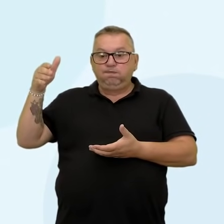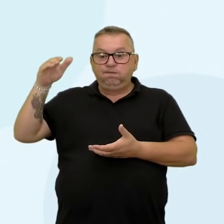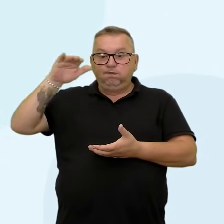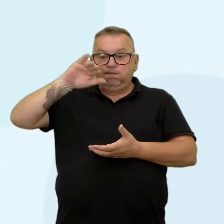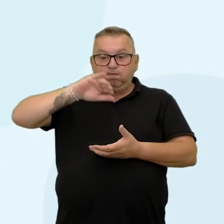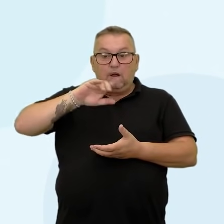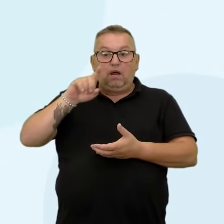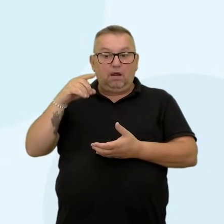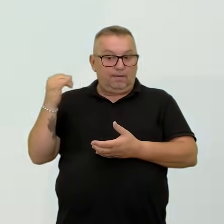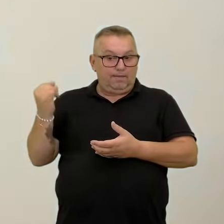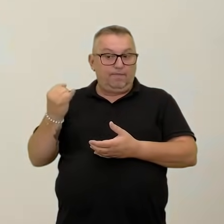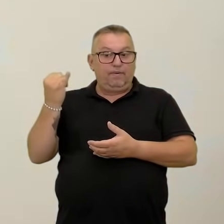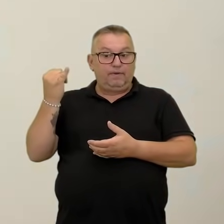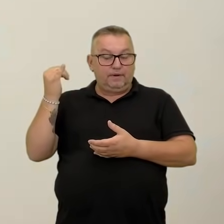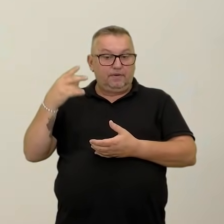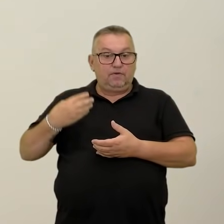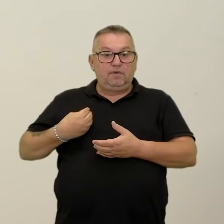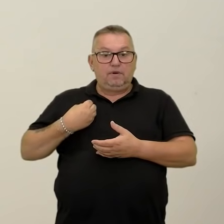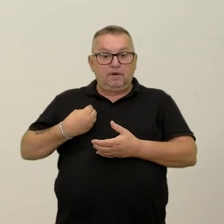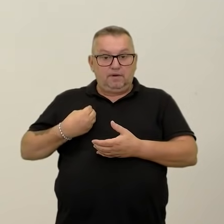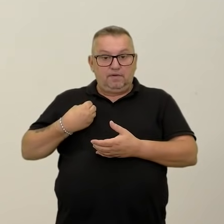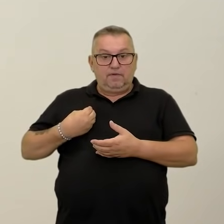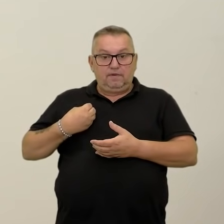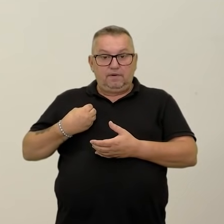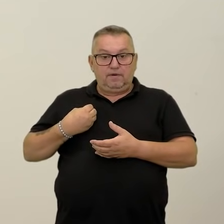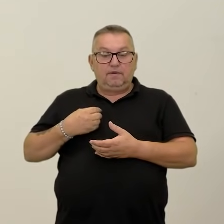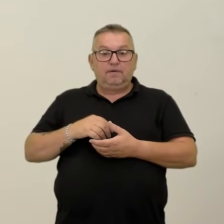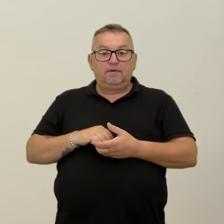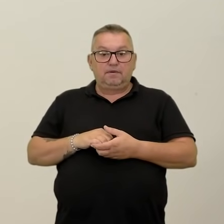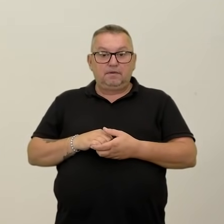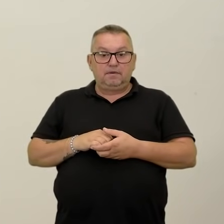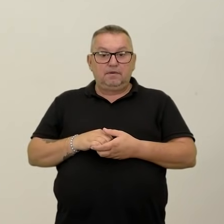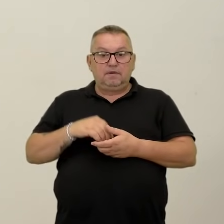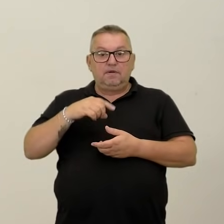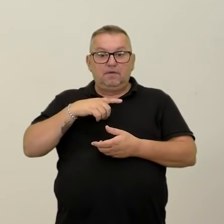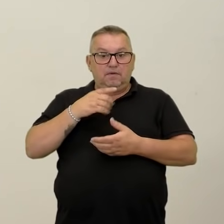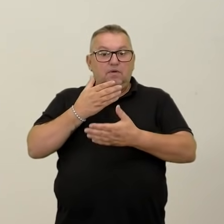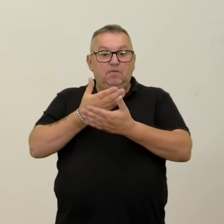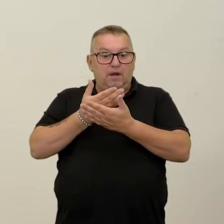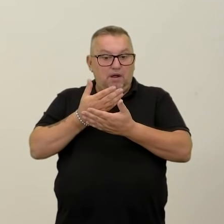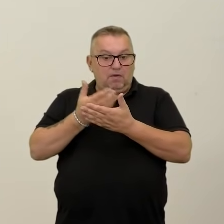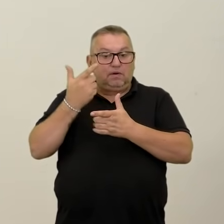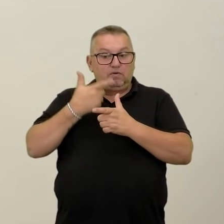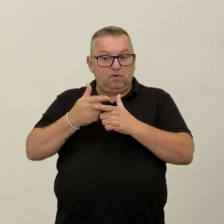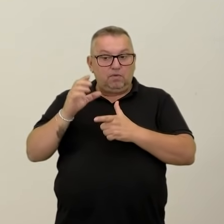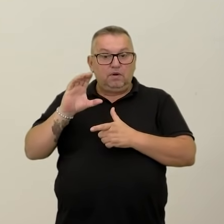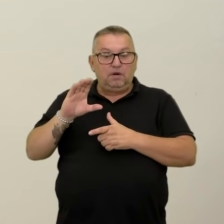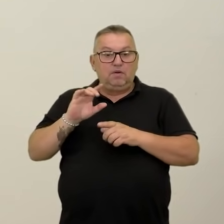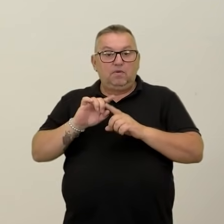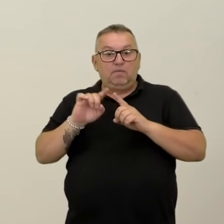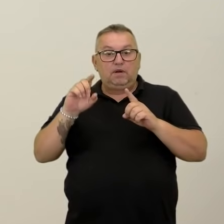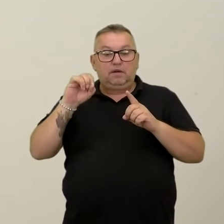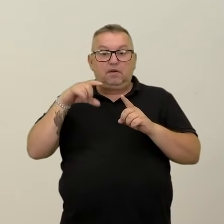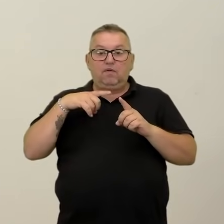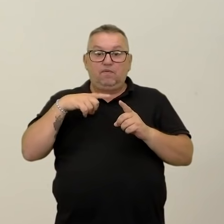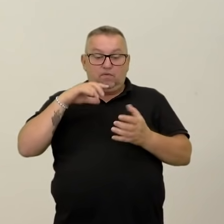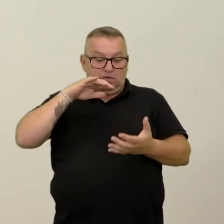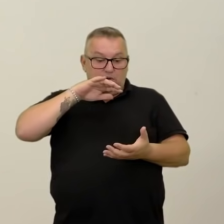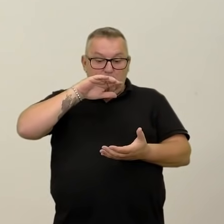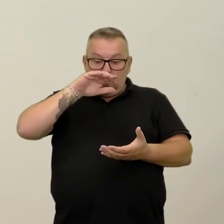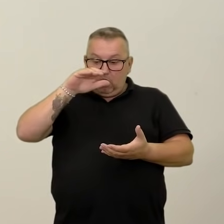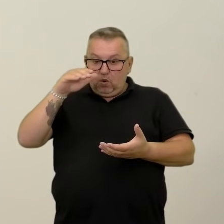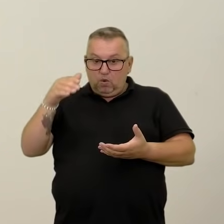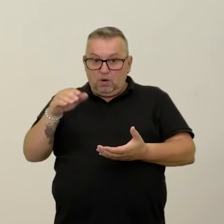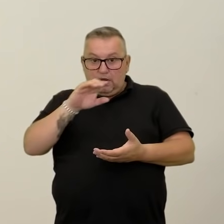estufa extremamente importante para a vida na Terra não fosse né vou ter uma aula só sobre efeito estufa Tá mas não fosse o efeito